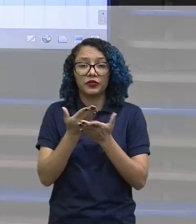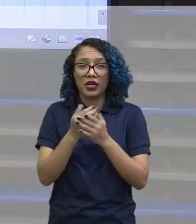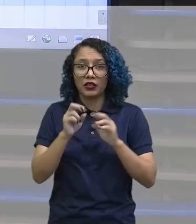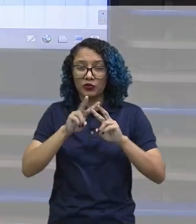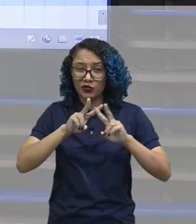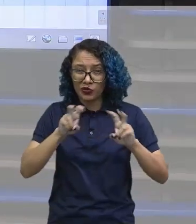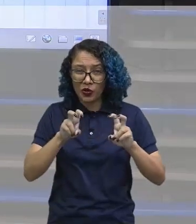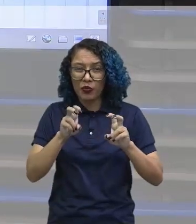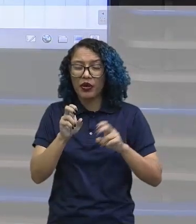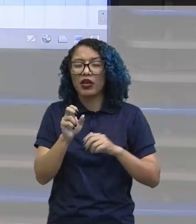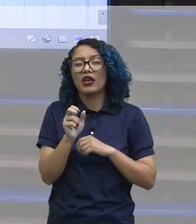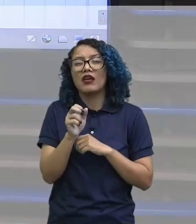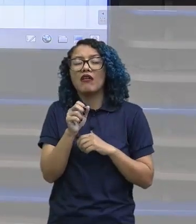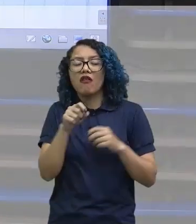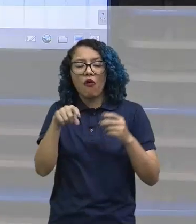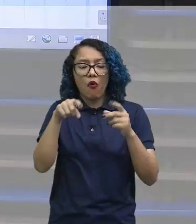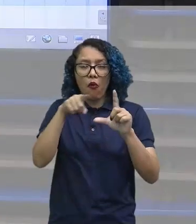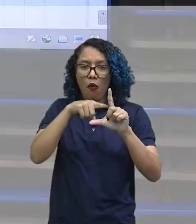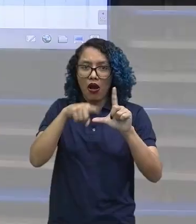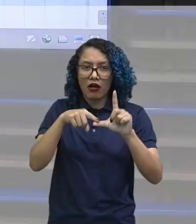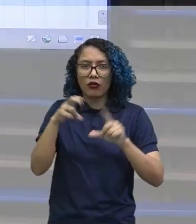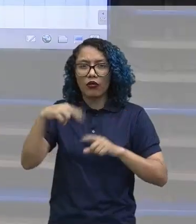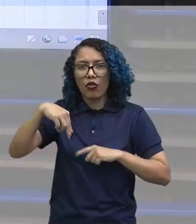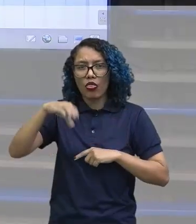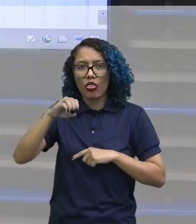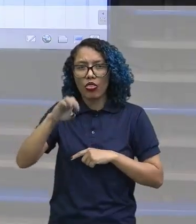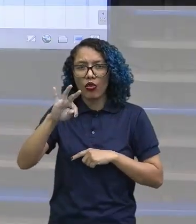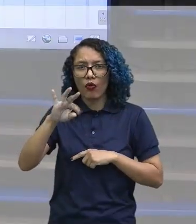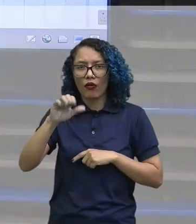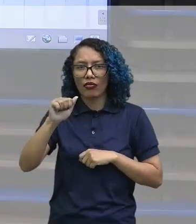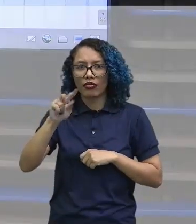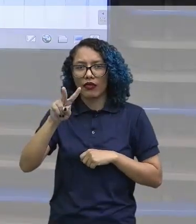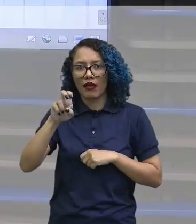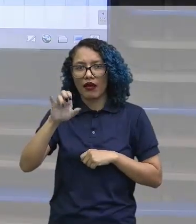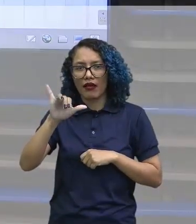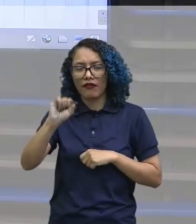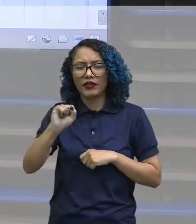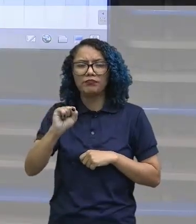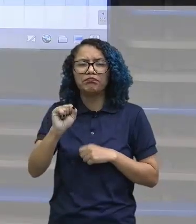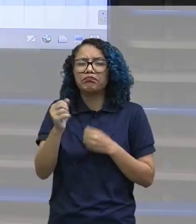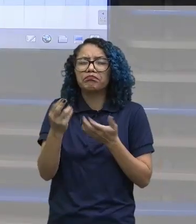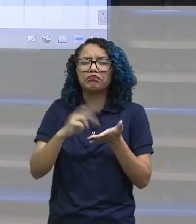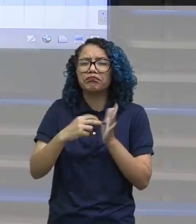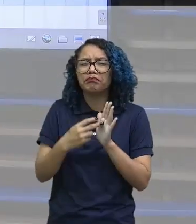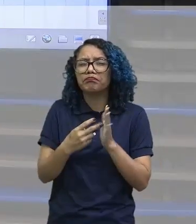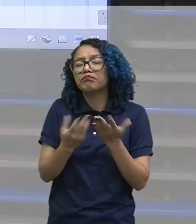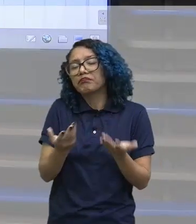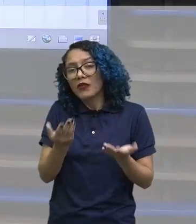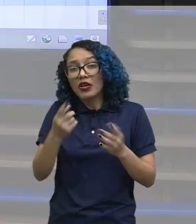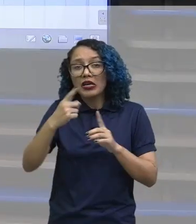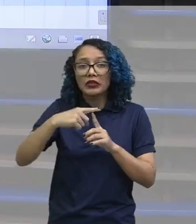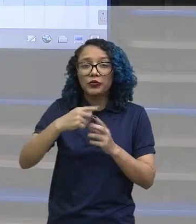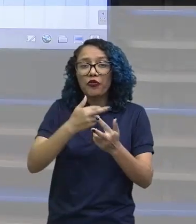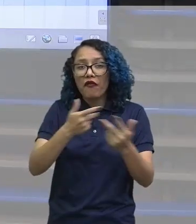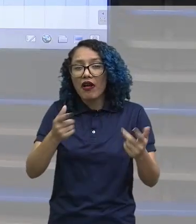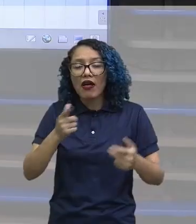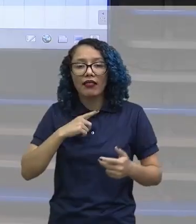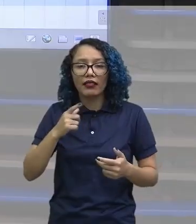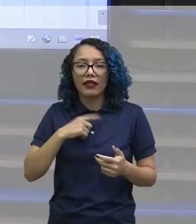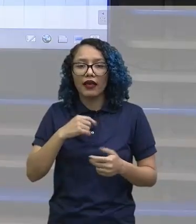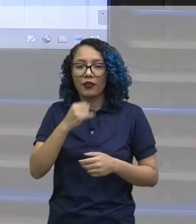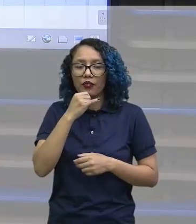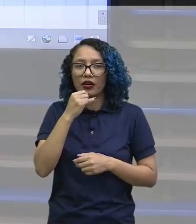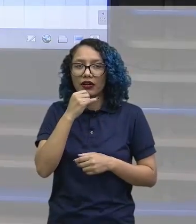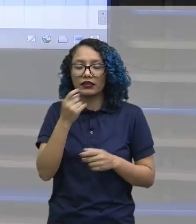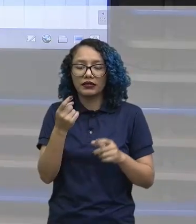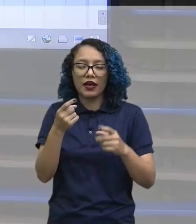tá bom? E quais são esses ângulos notáveis, né? Bom, tem vários, tá bom? O ângulo de 30 graus ele é